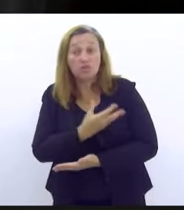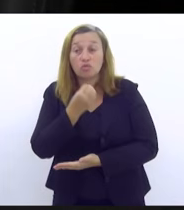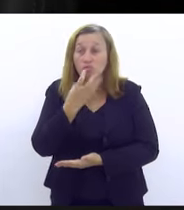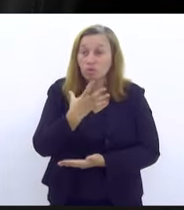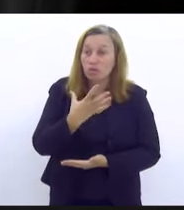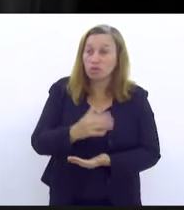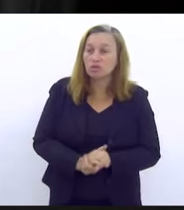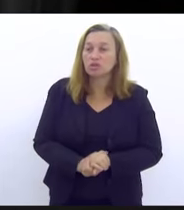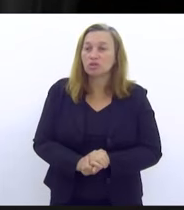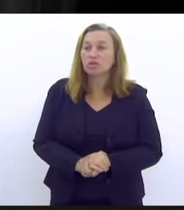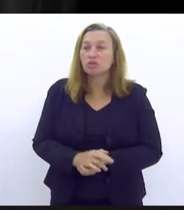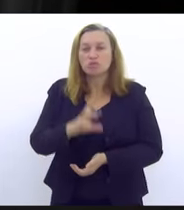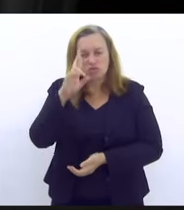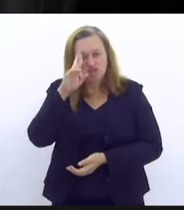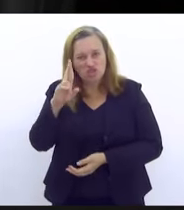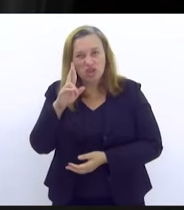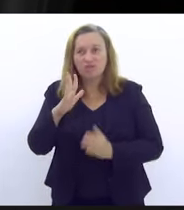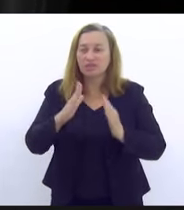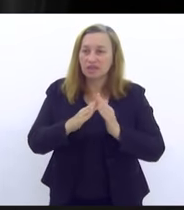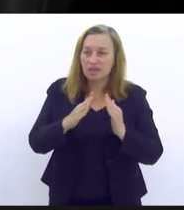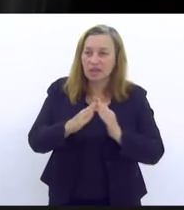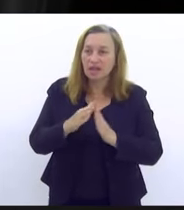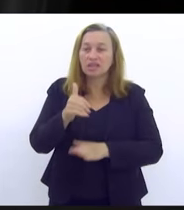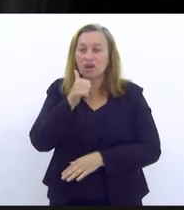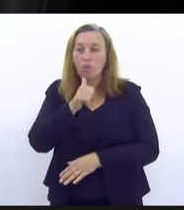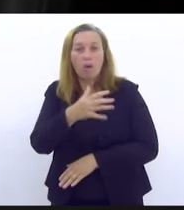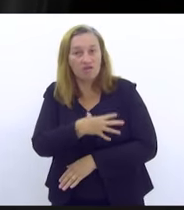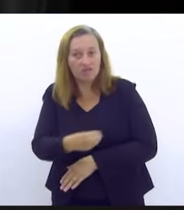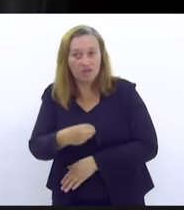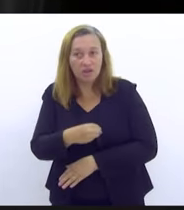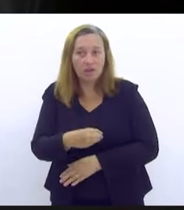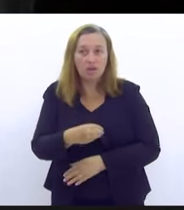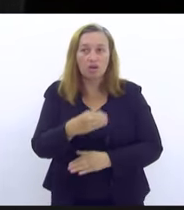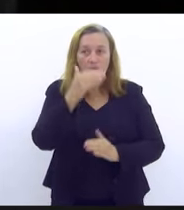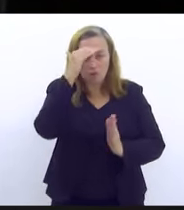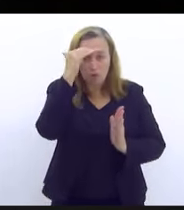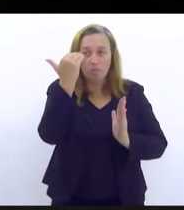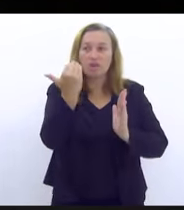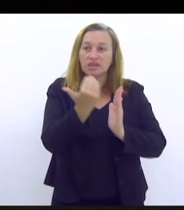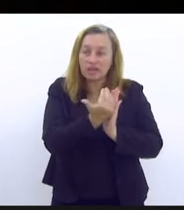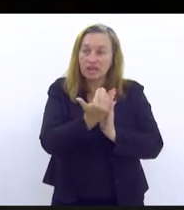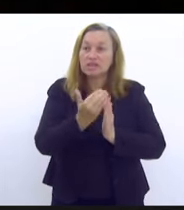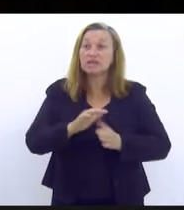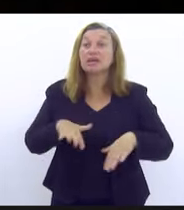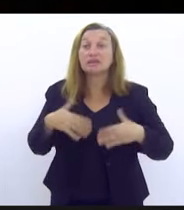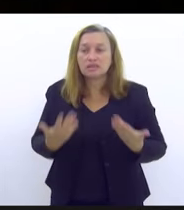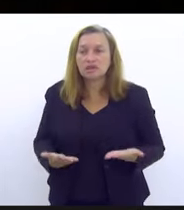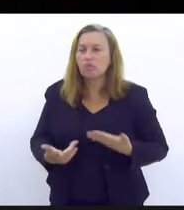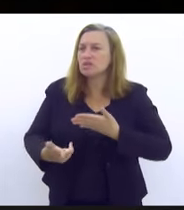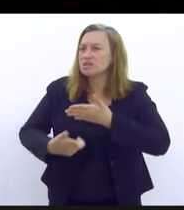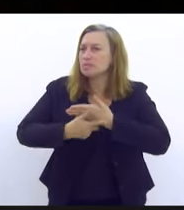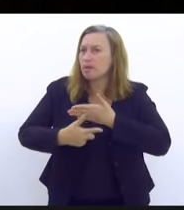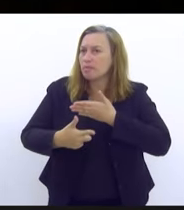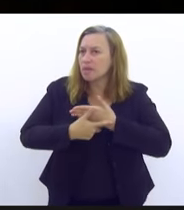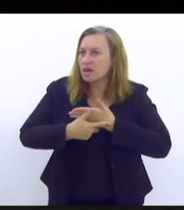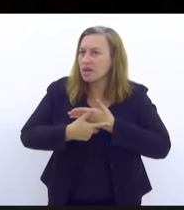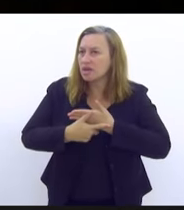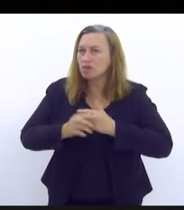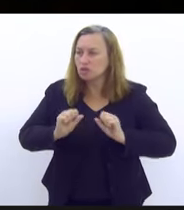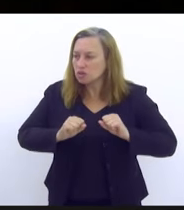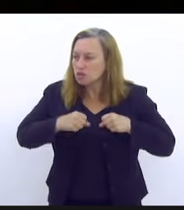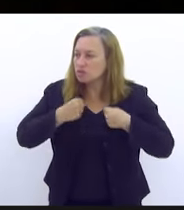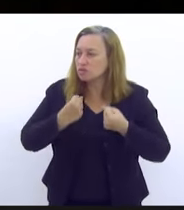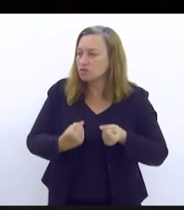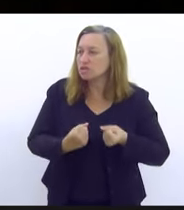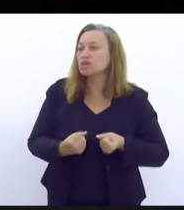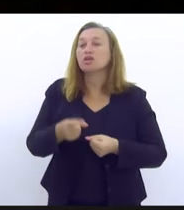uma dona de casa, uma filha obediente, honrosa. Então, esse papel que nós nos dedicamos